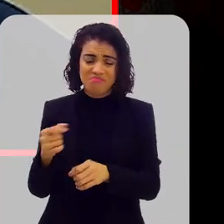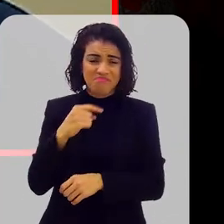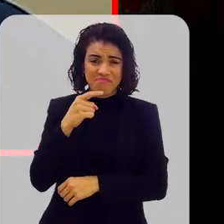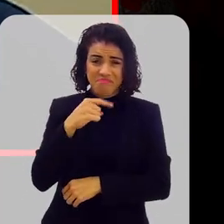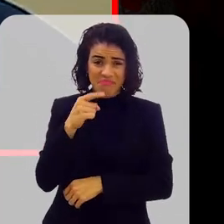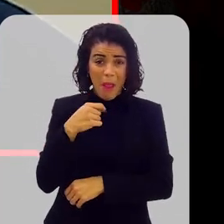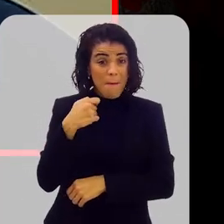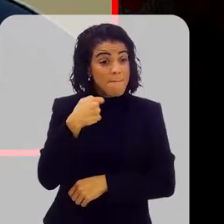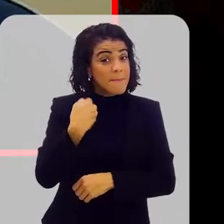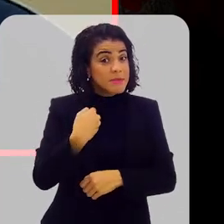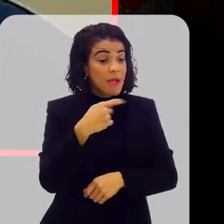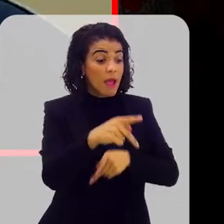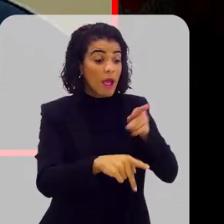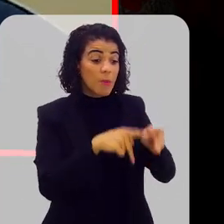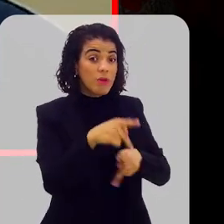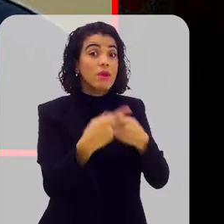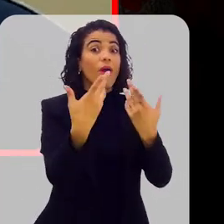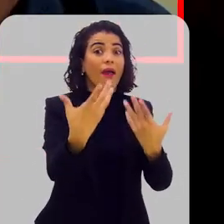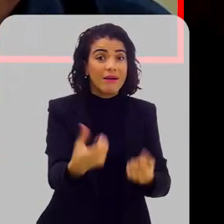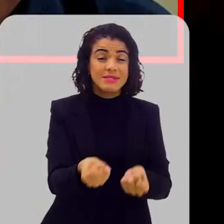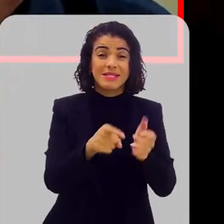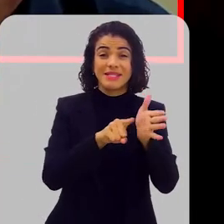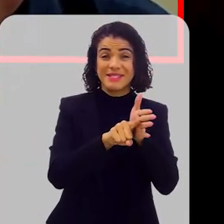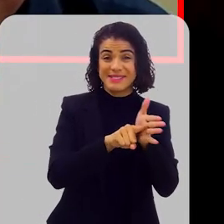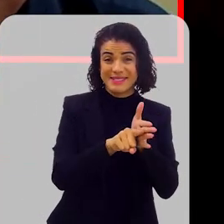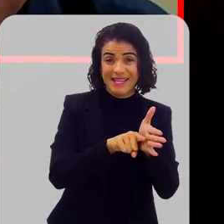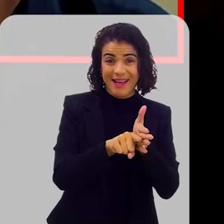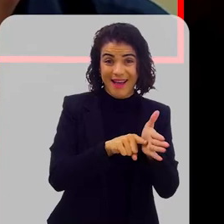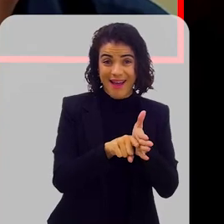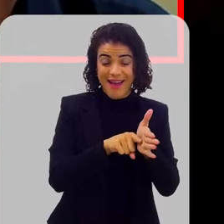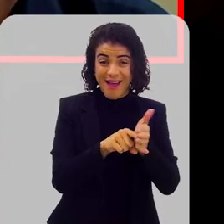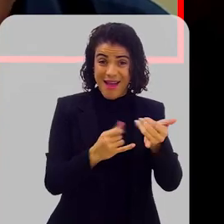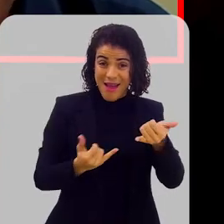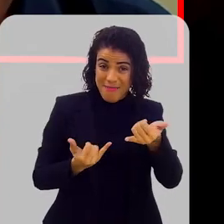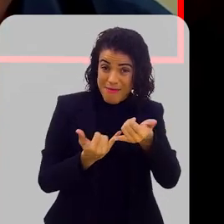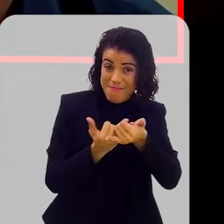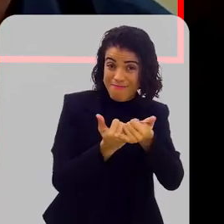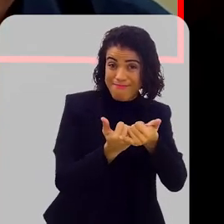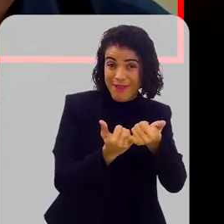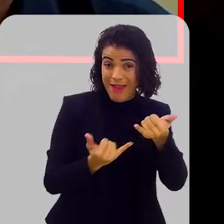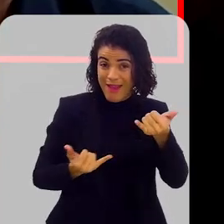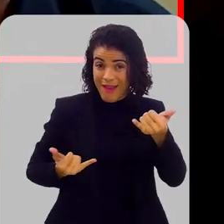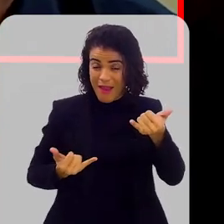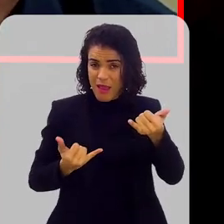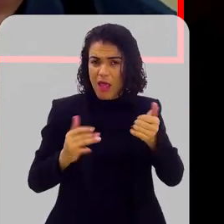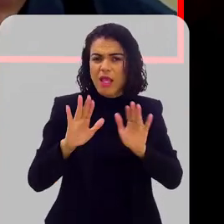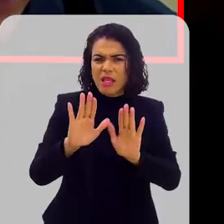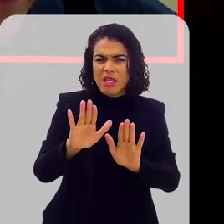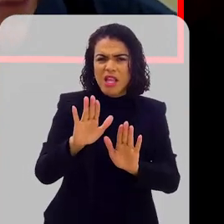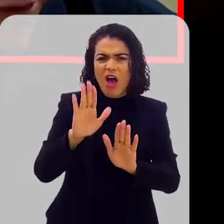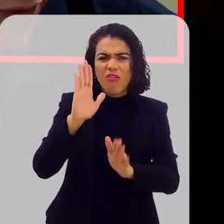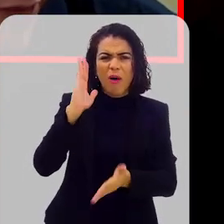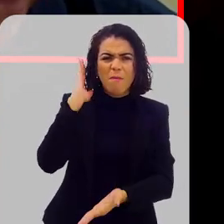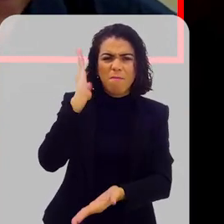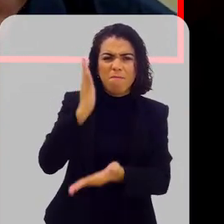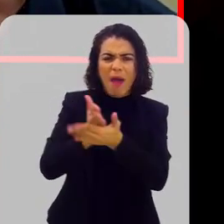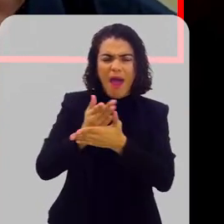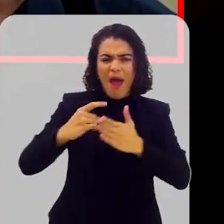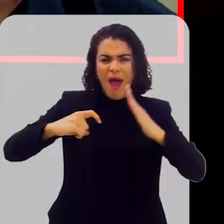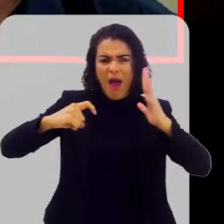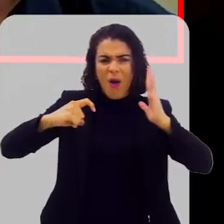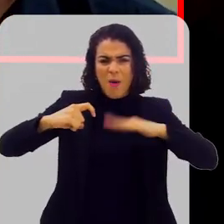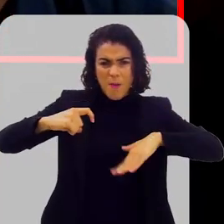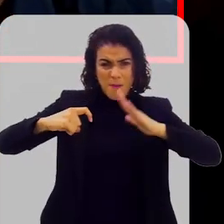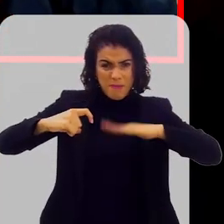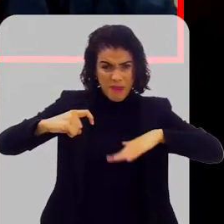profissional, qualificado, você tem que ter uma população que vai aderir também a esse programa de prevenção. Por Então exemplo, vamos matar um